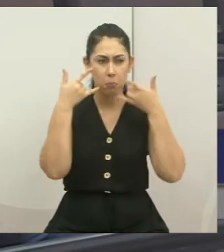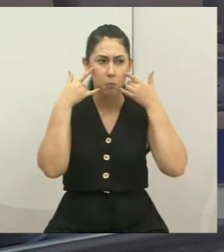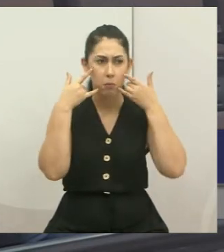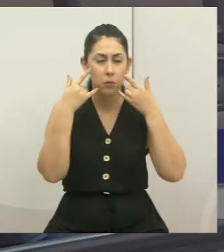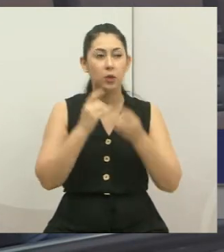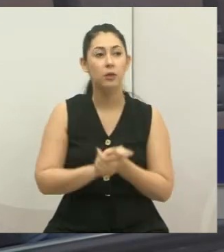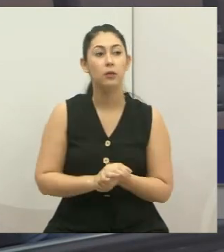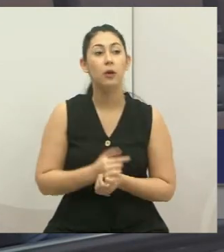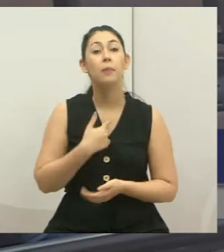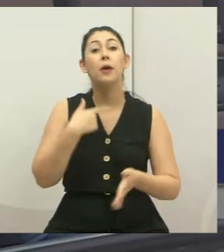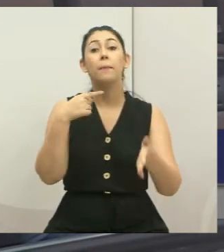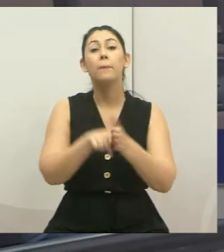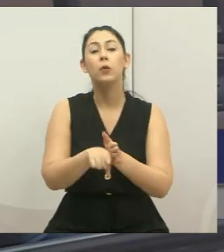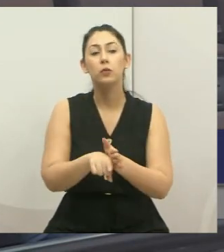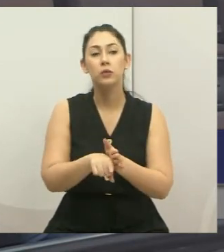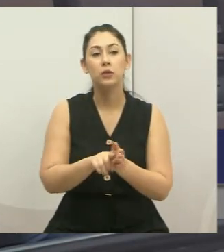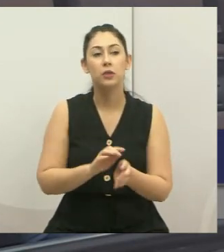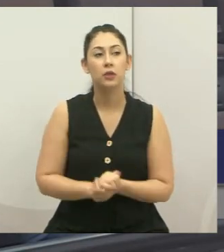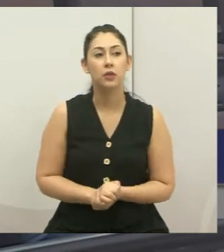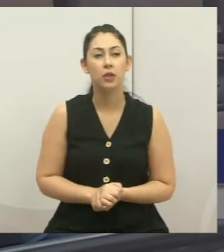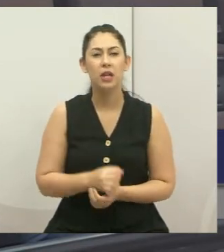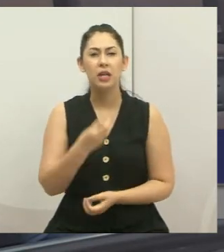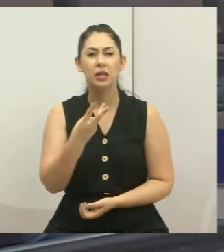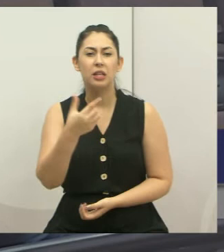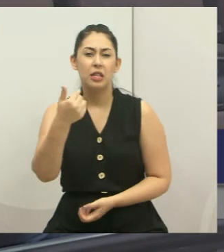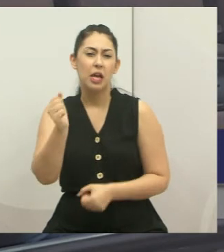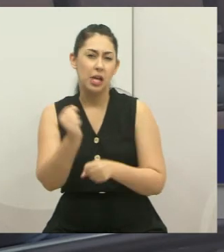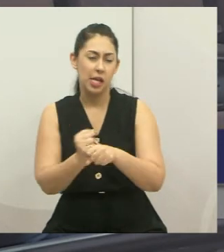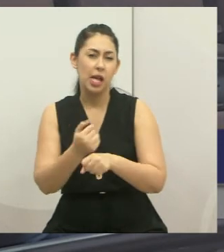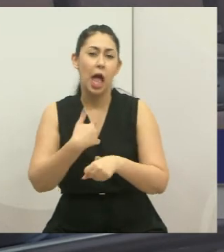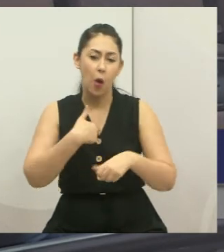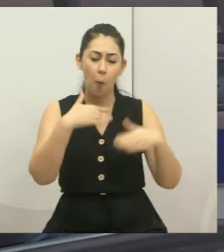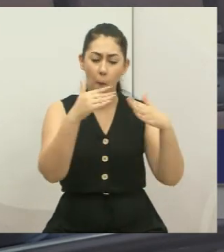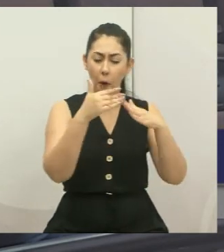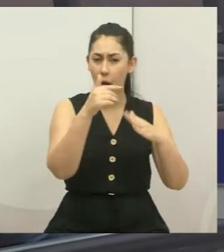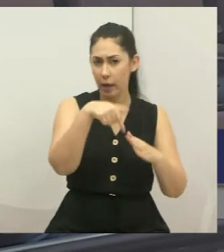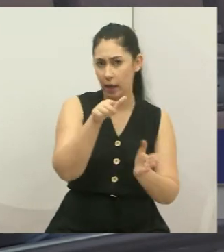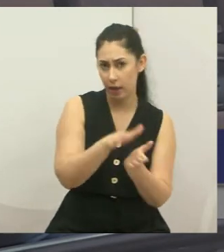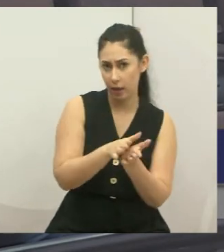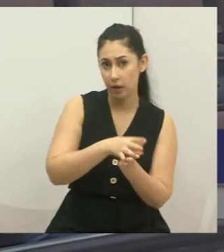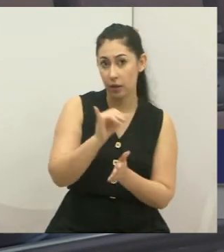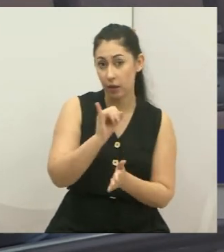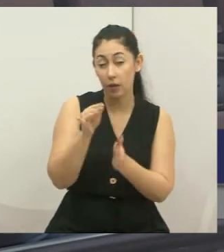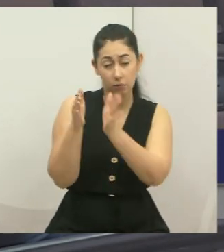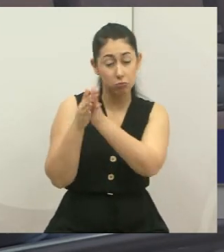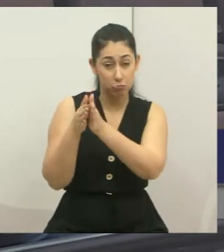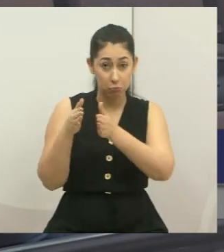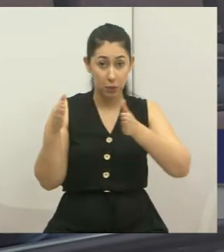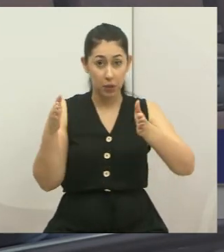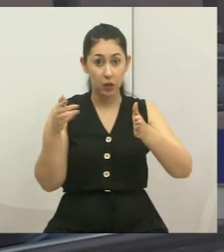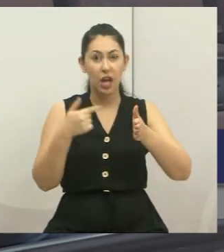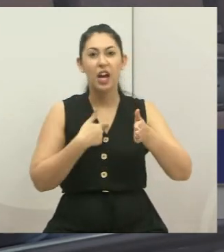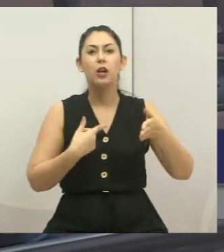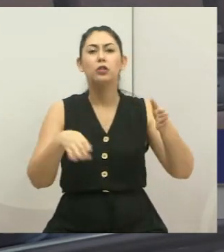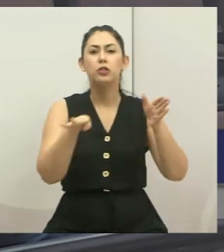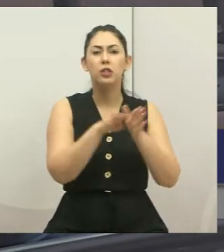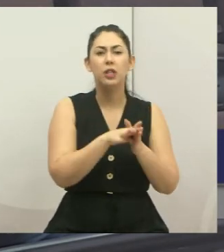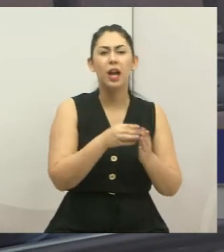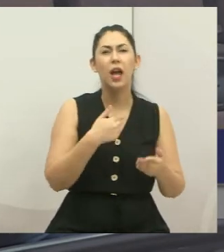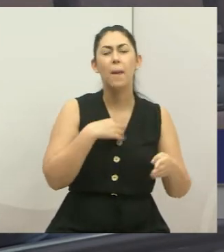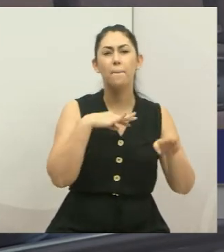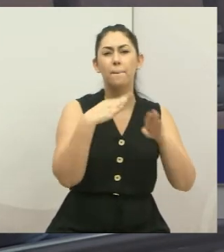Então, a minha questão é a seguinte: tem 37 anos que eu sou morador de Jacareí. Nesse período, quando eu cheguei aqui, eu fui morar no